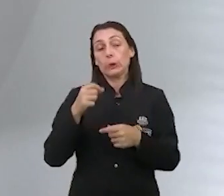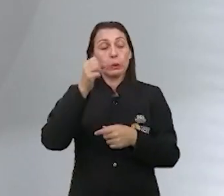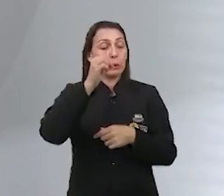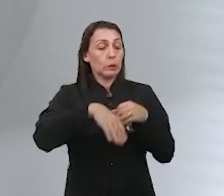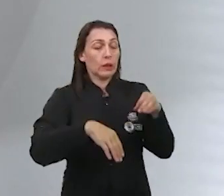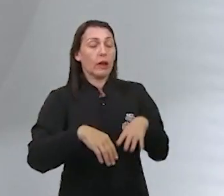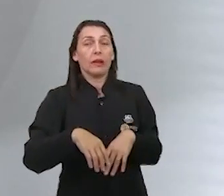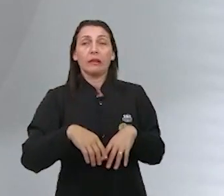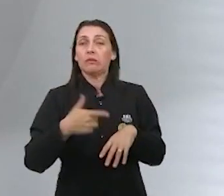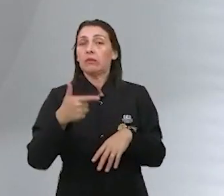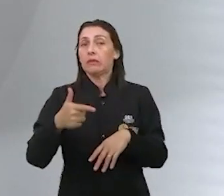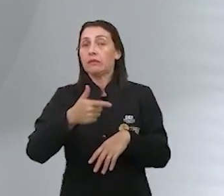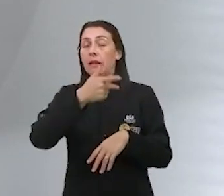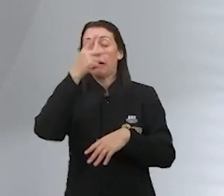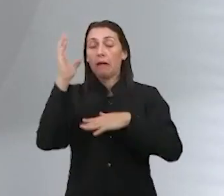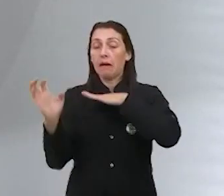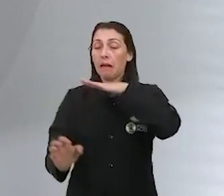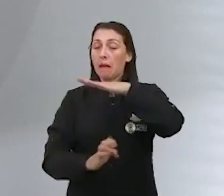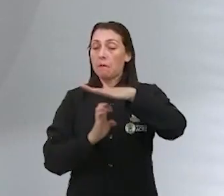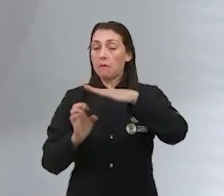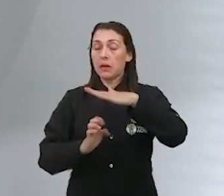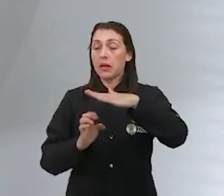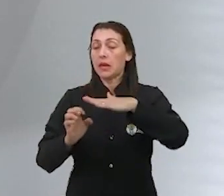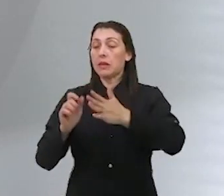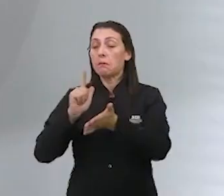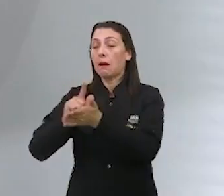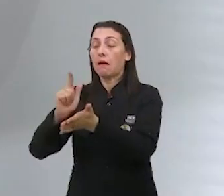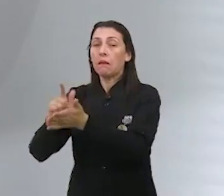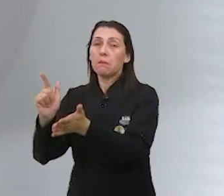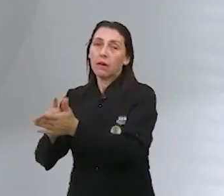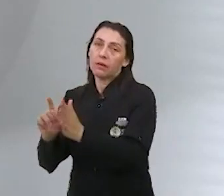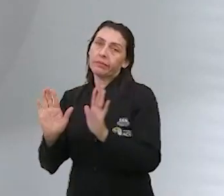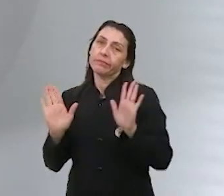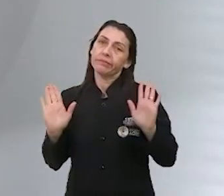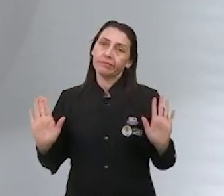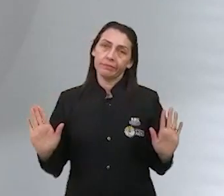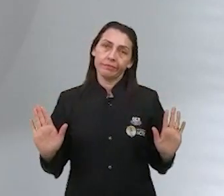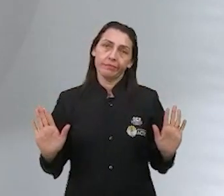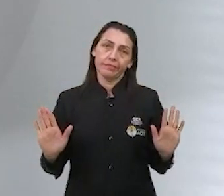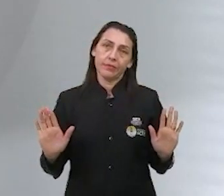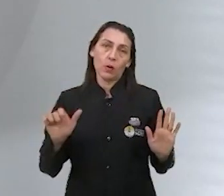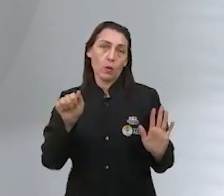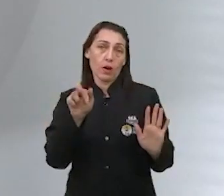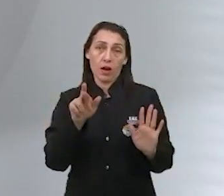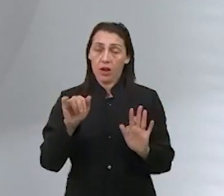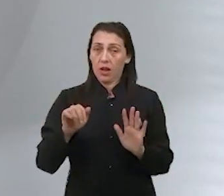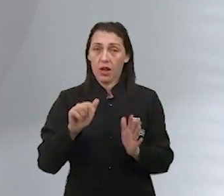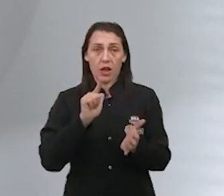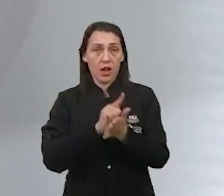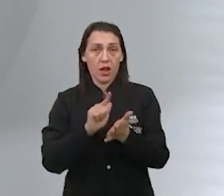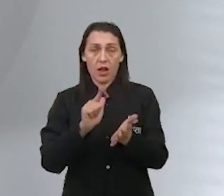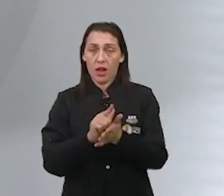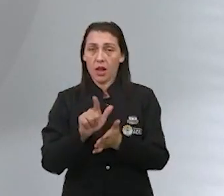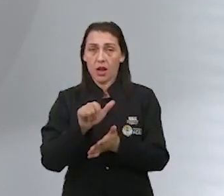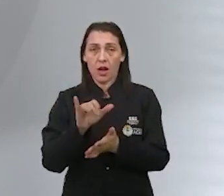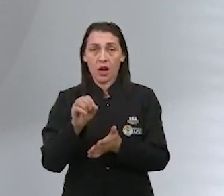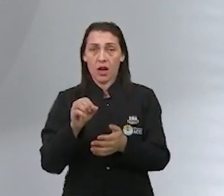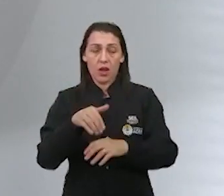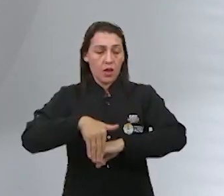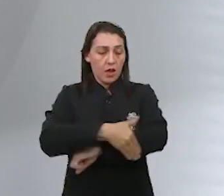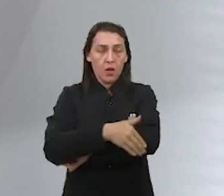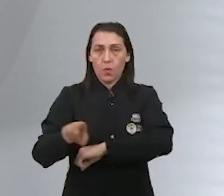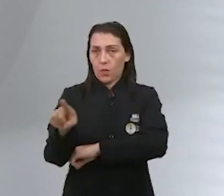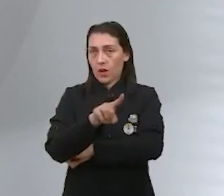sujar, não vai ter emprego na zeladoria, então não vai contratar gari. Gente, o gari não tem que estar catando lixo da rua, isso é falta de